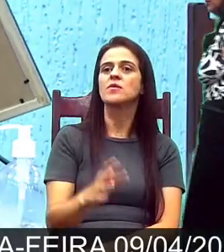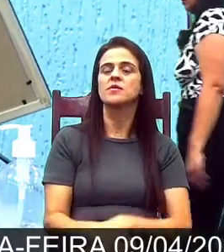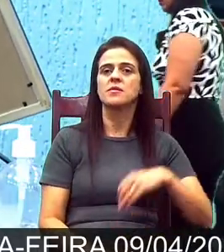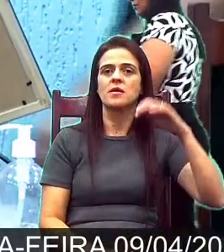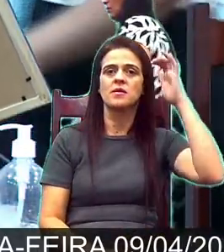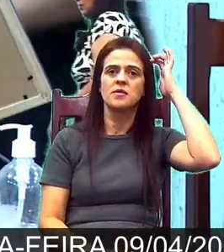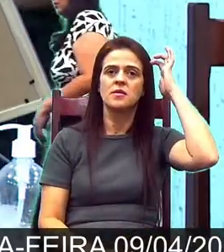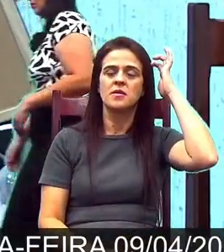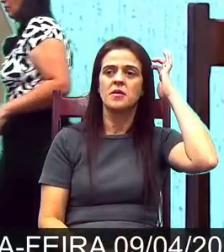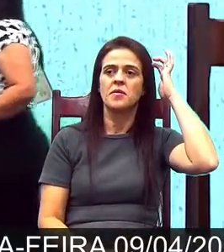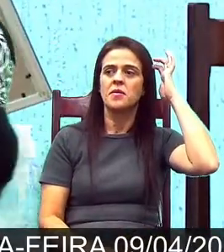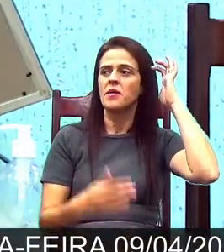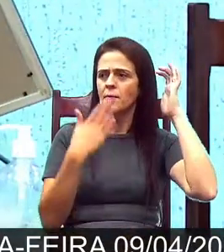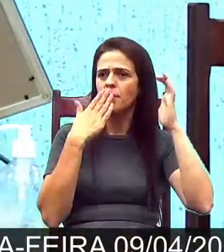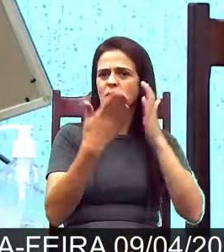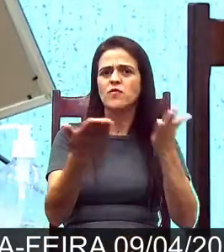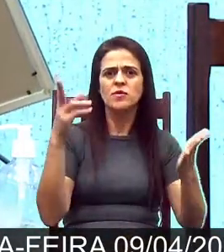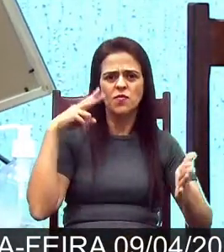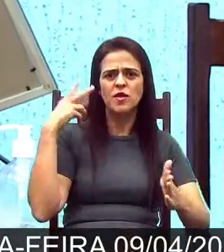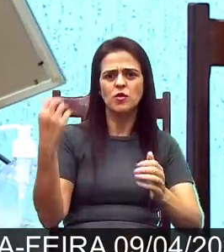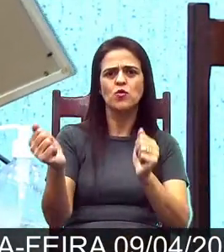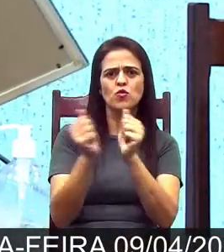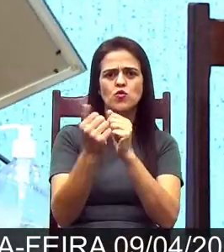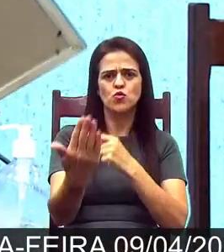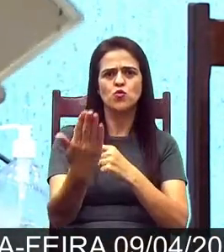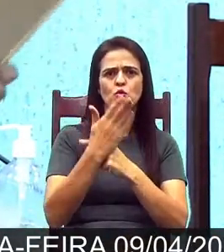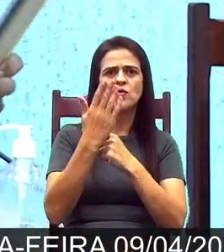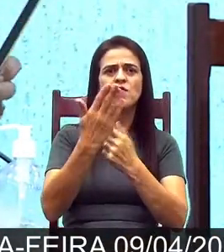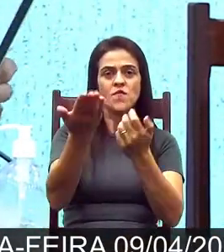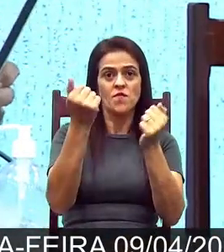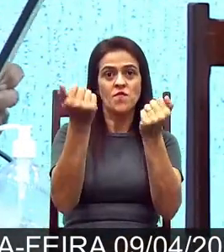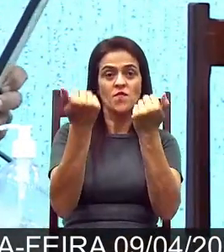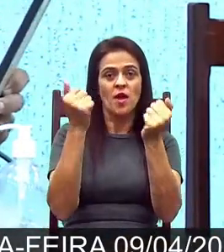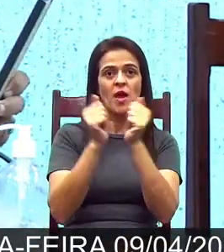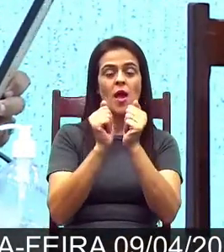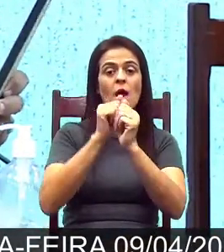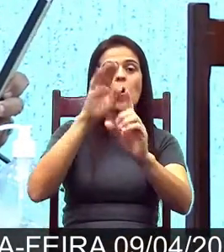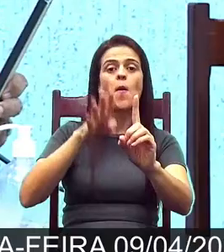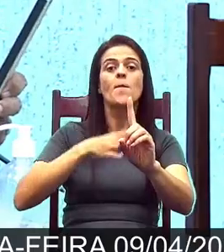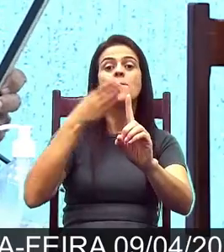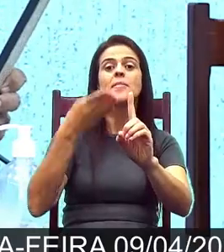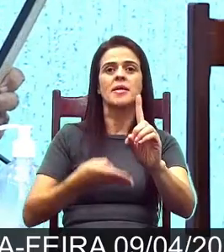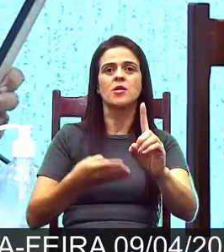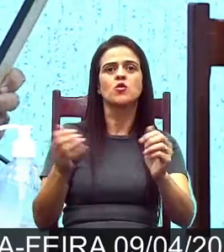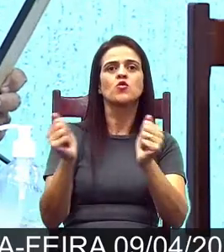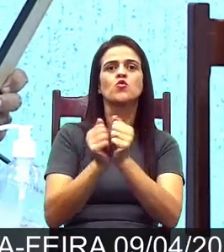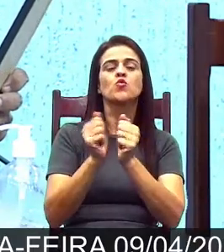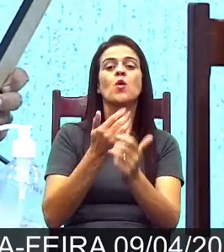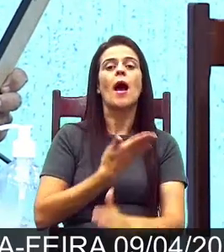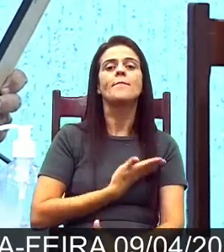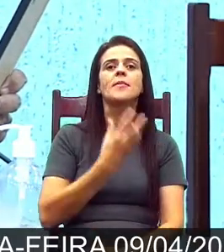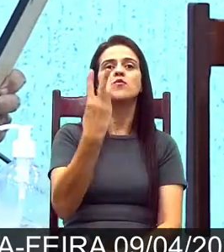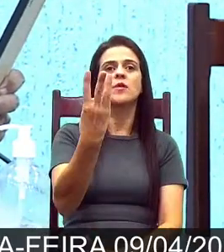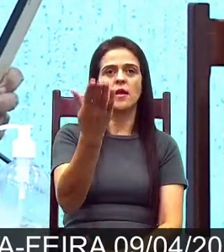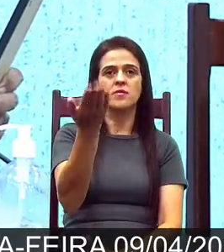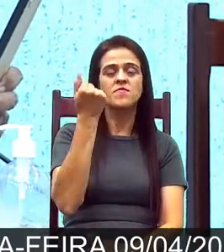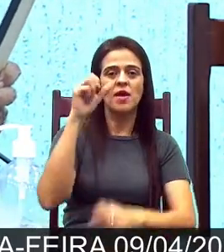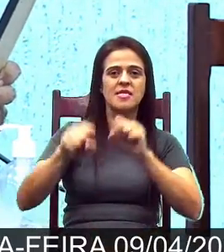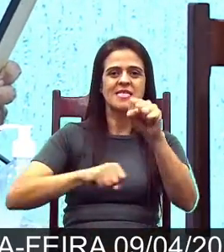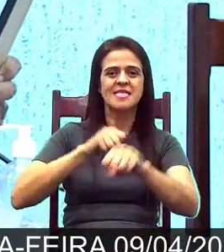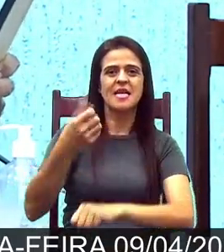me ajude aí, todos venham receber aqui o homenageado e os companheiros